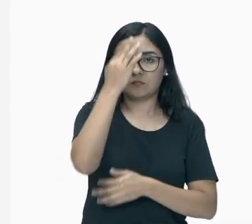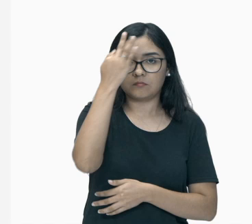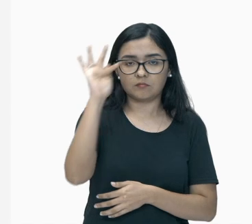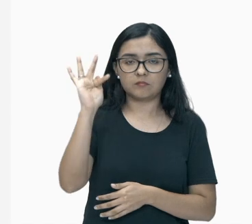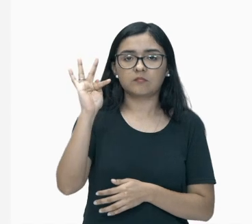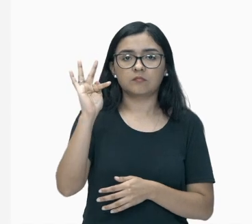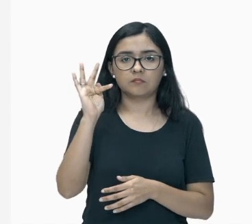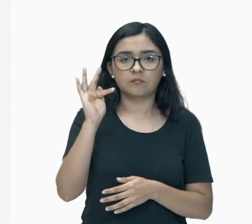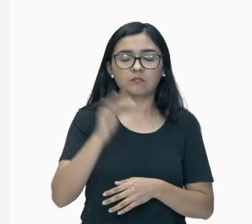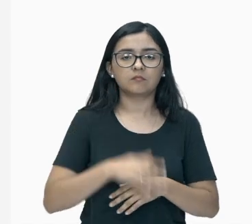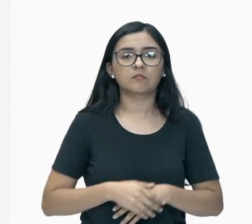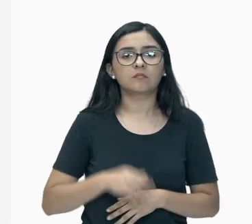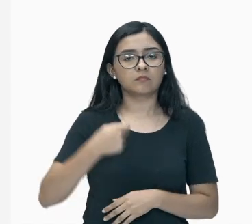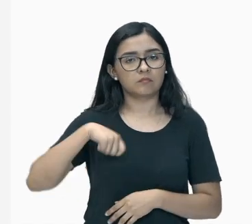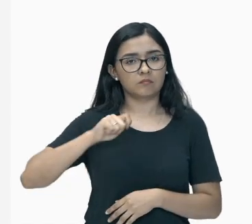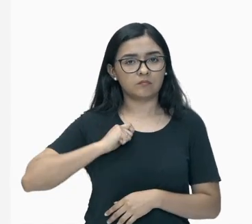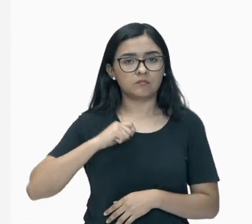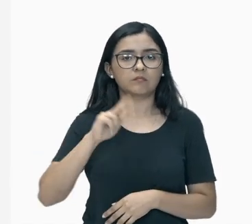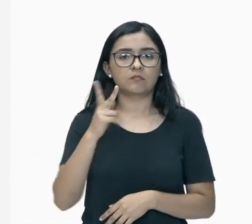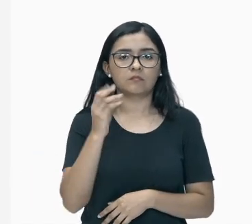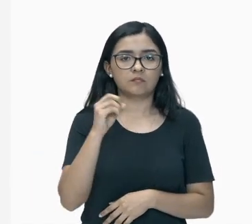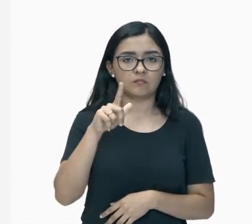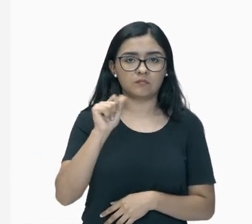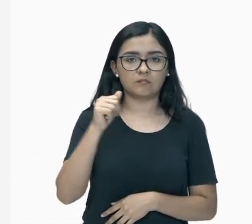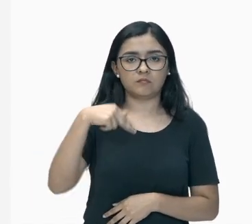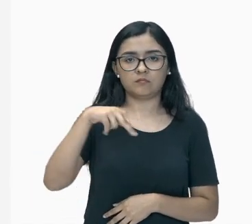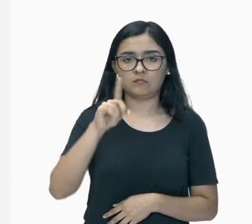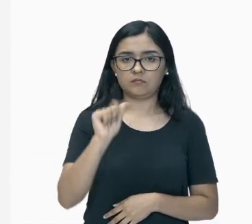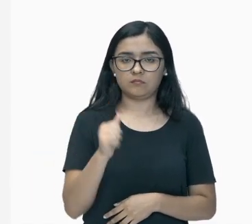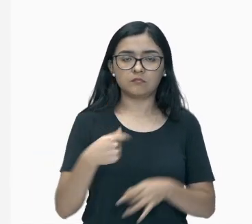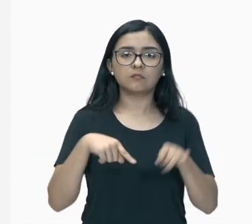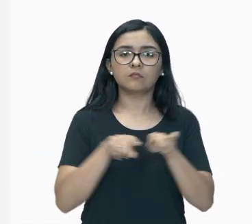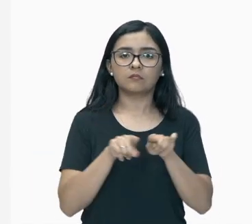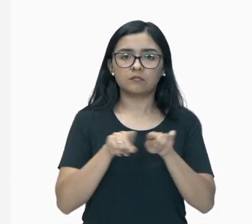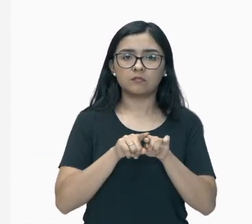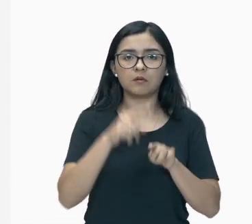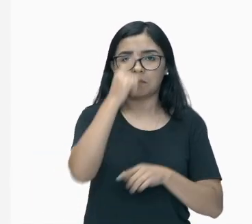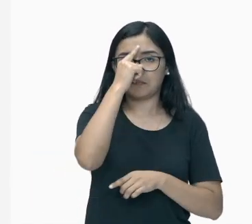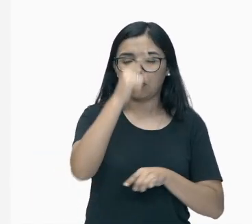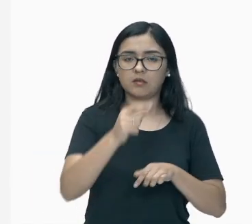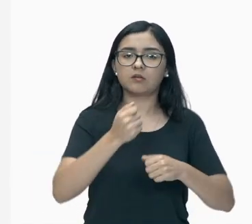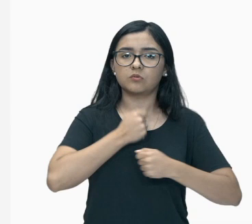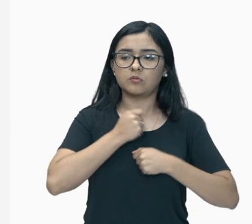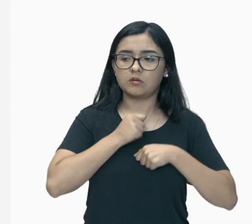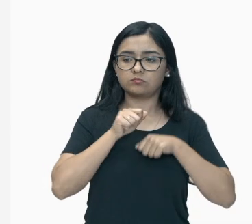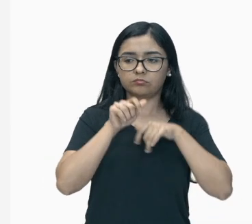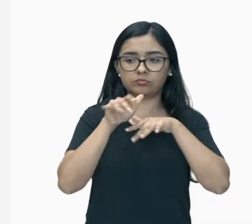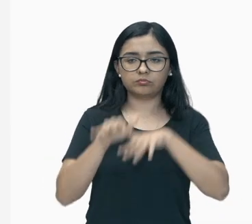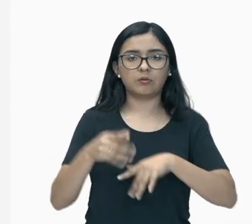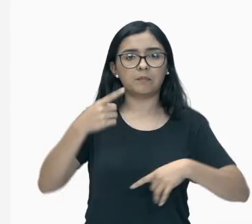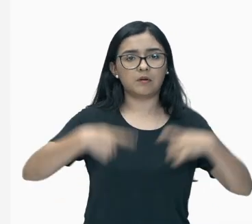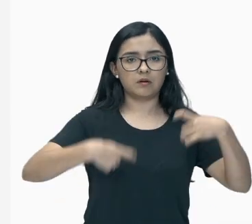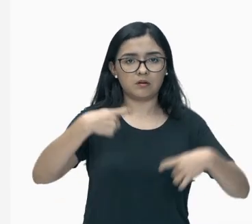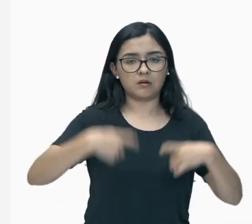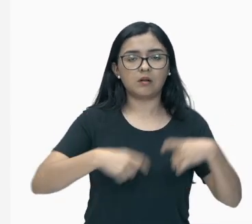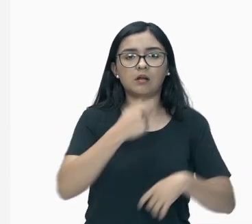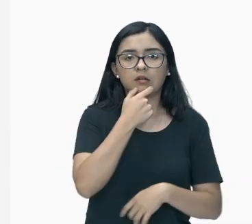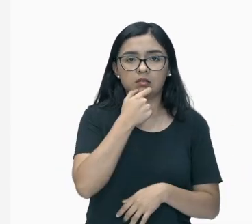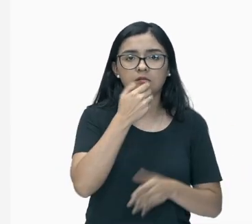Espanha e enviaram soldados para auxiliar na guerra. A Inglaterra foi derrotada